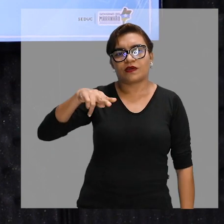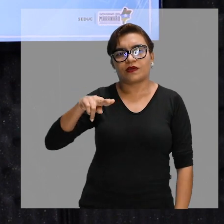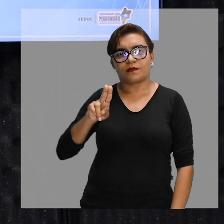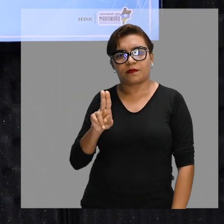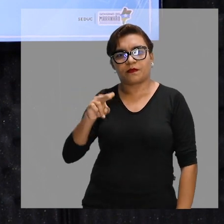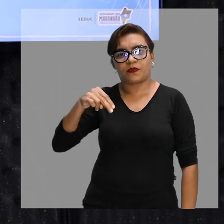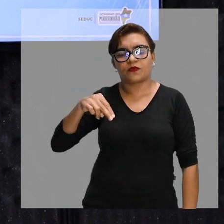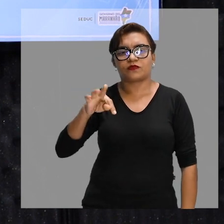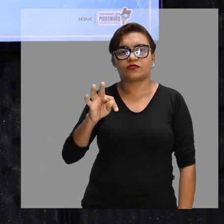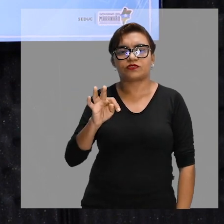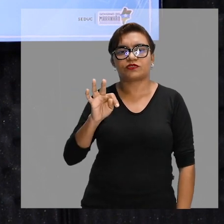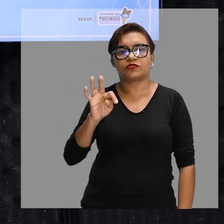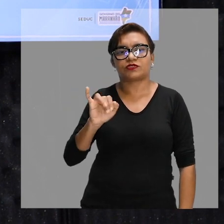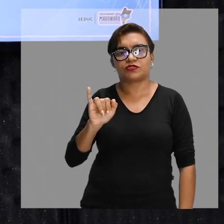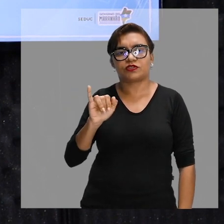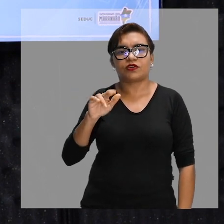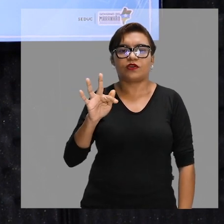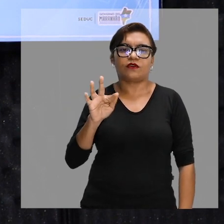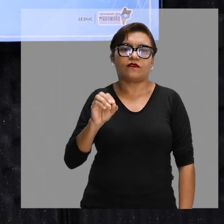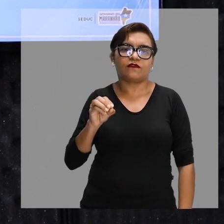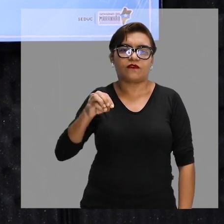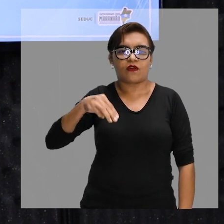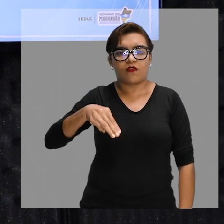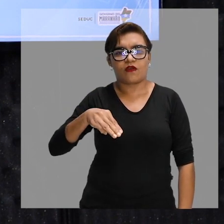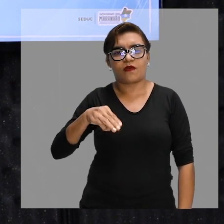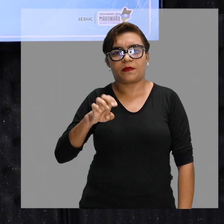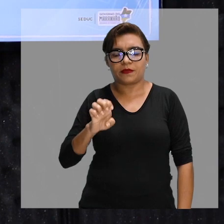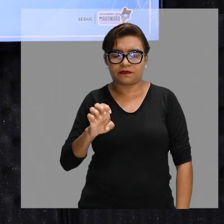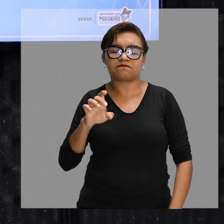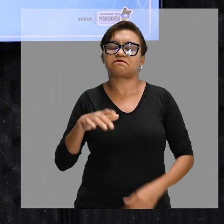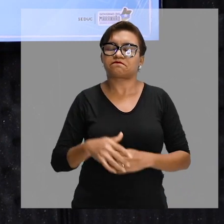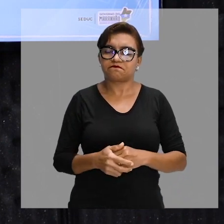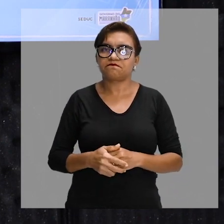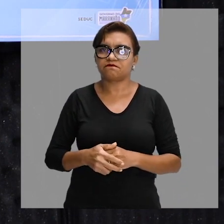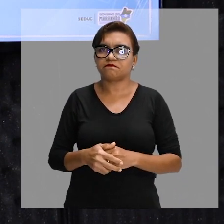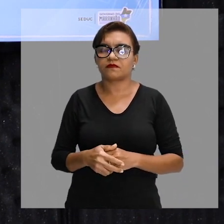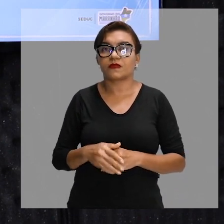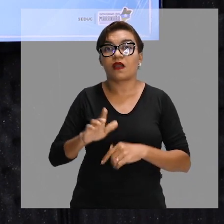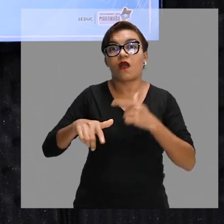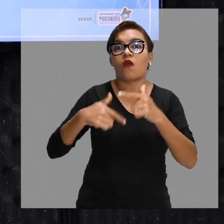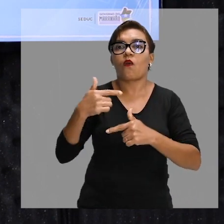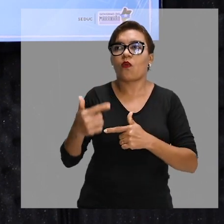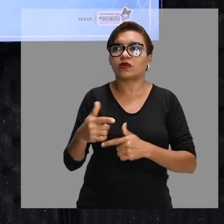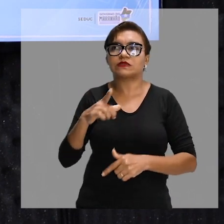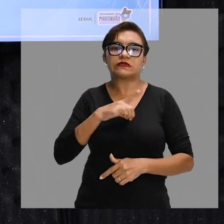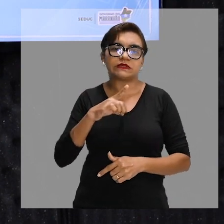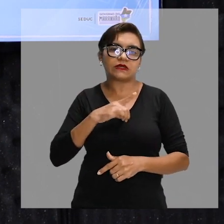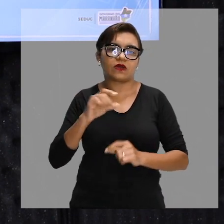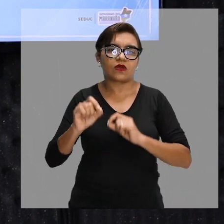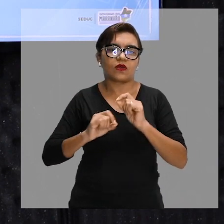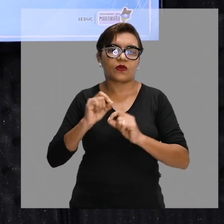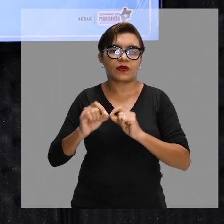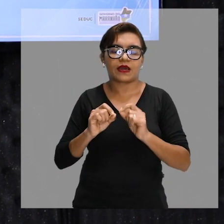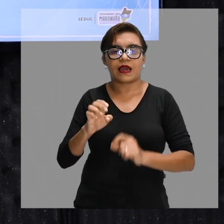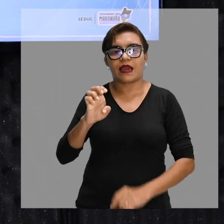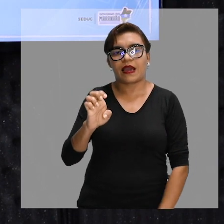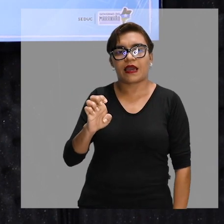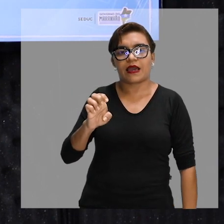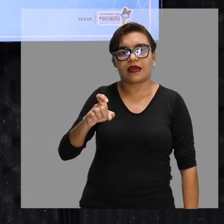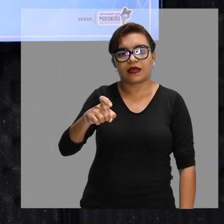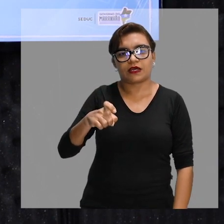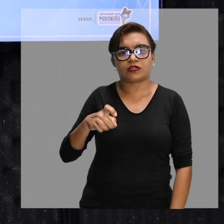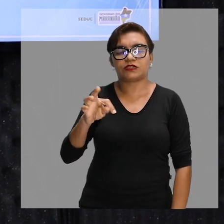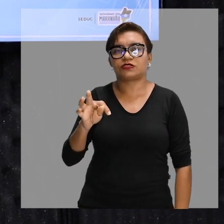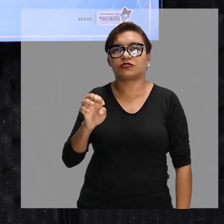ponto. Já no caso da fonte extensa, a gente consegue ver as dimensões, né, dessa